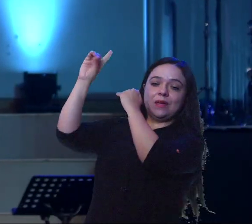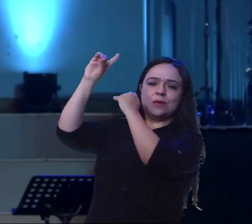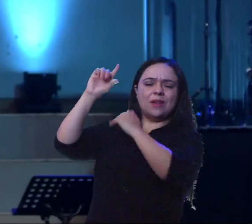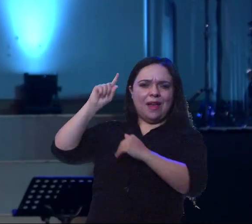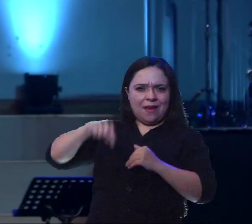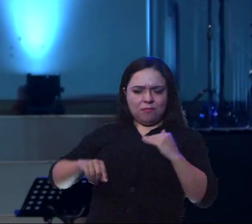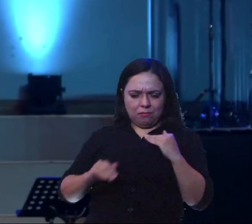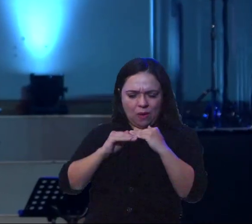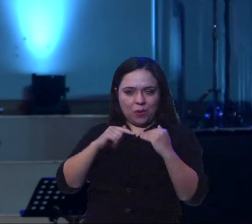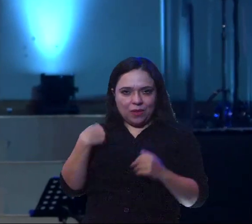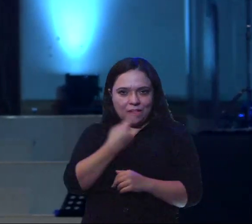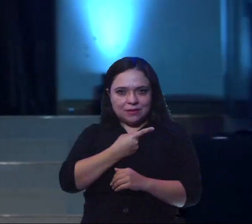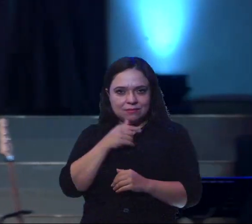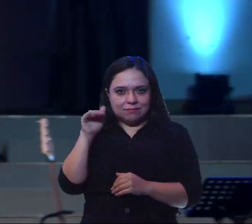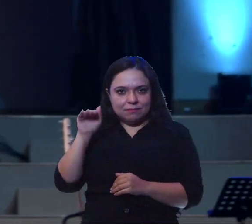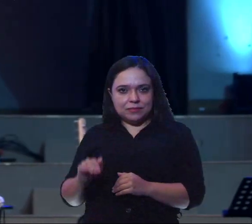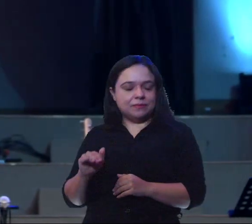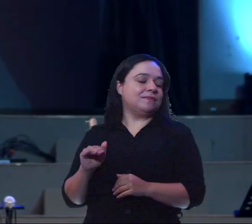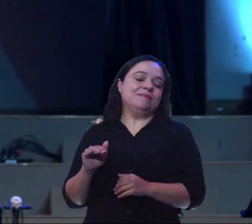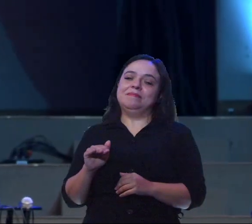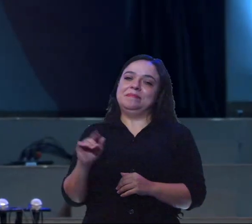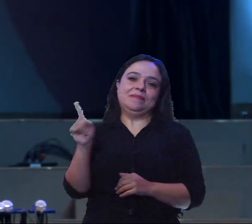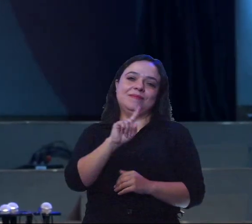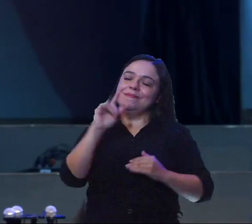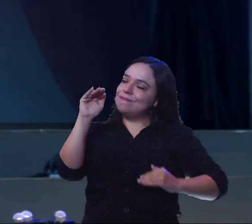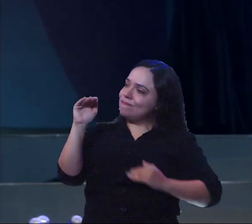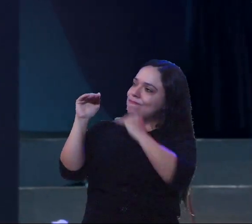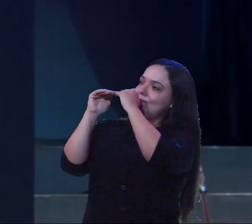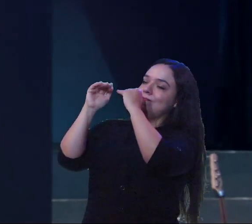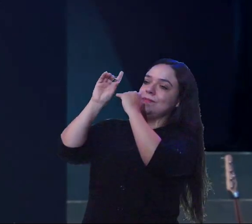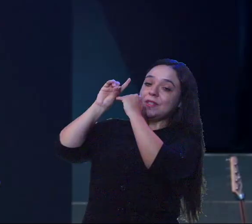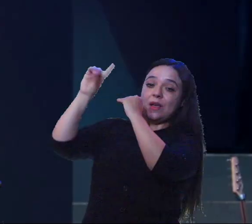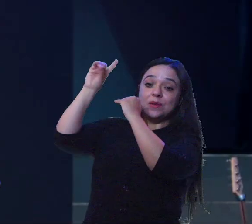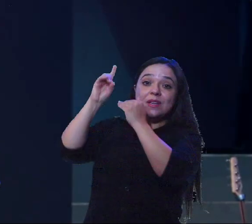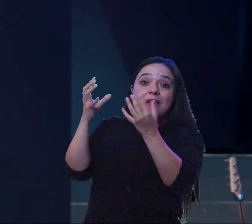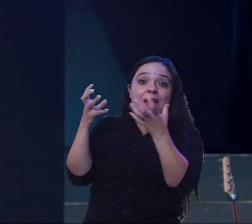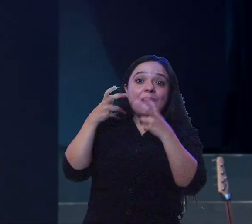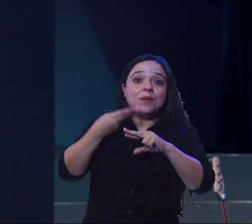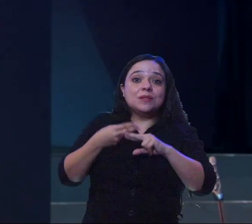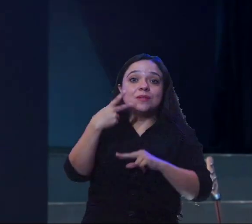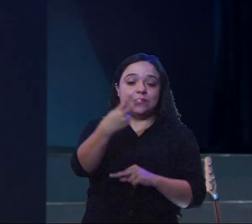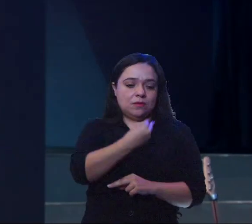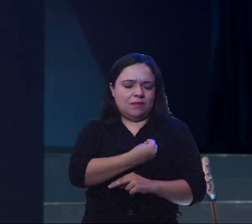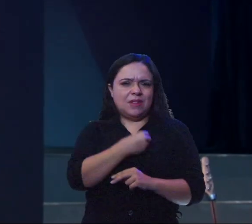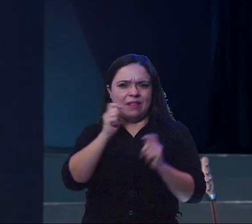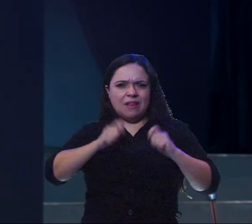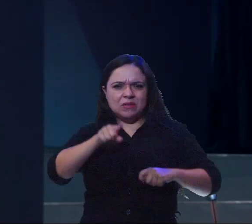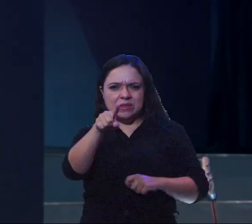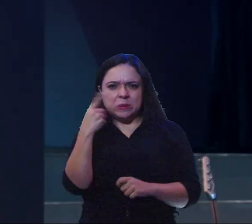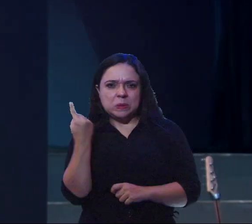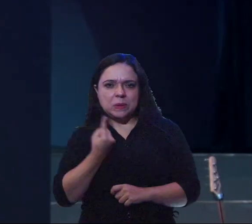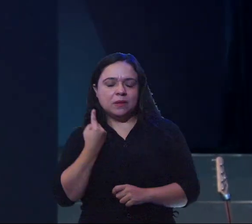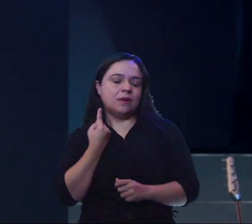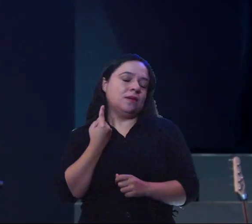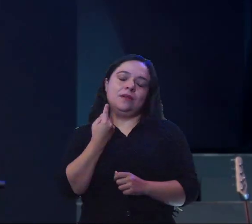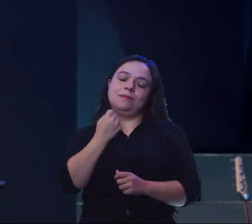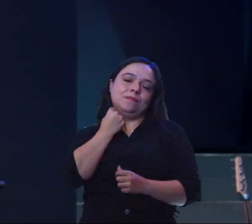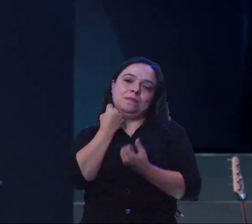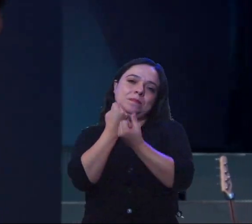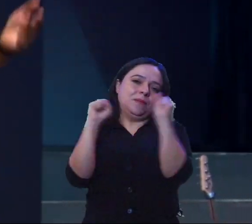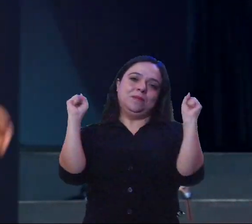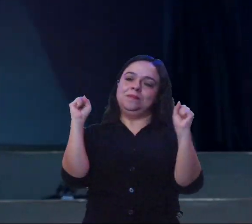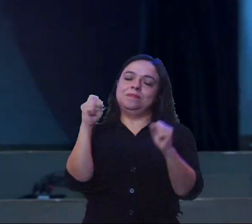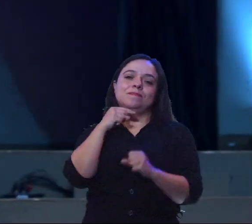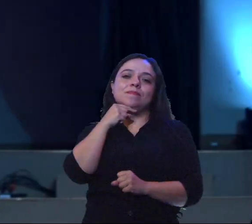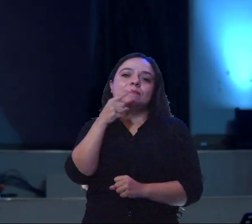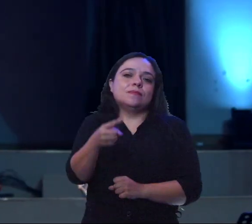nosso tamanho. Porque aquilo que Deus quer fazer através da minha vida e da tua vida, você não tem capacidade para fazer sozinho. Porque se você pudesse fazer sozinho,